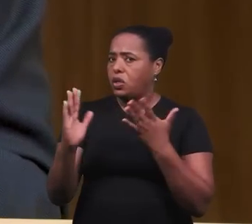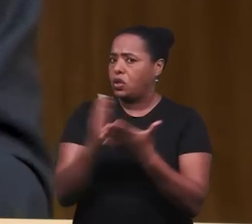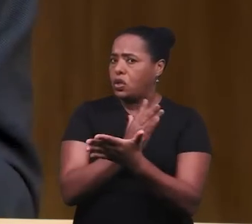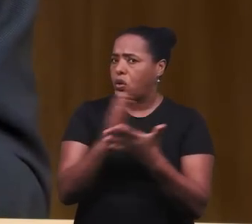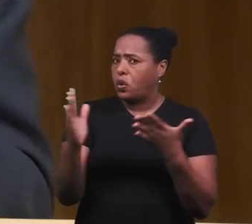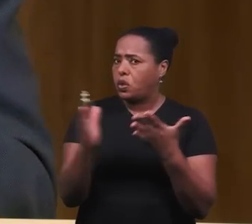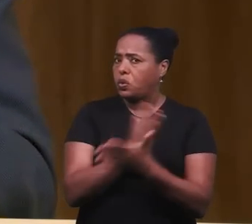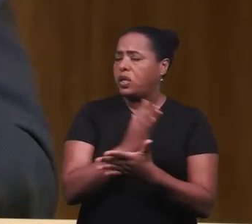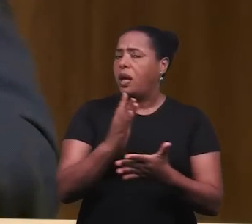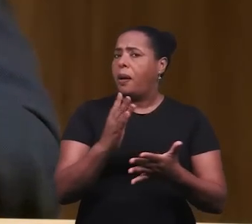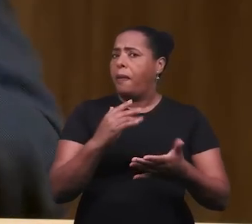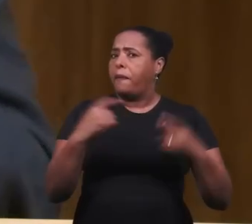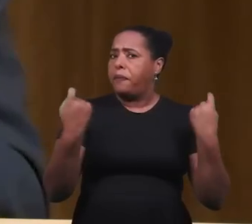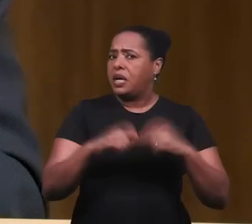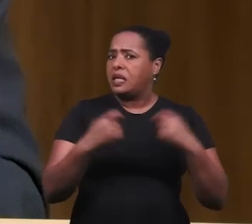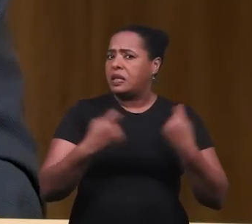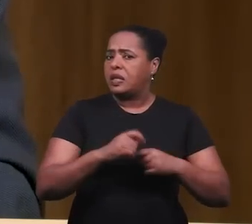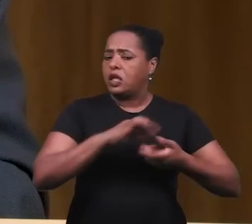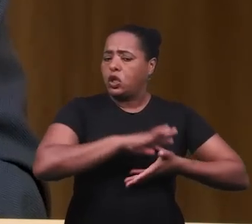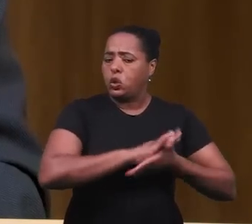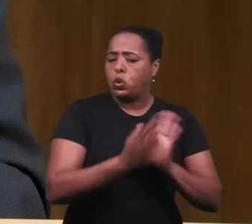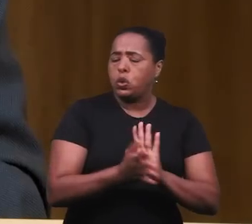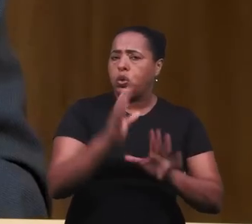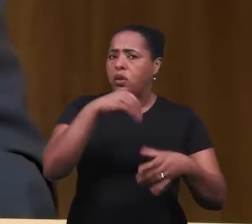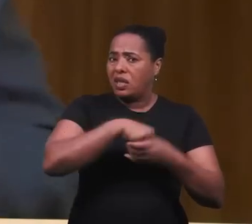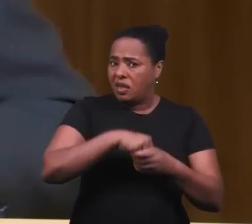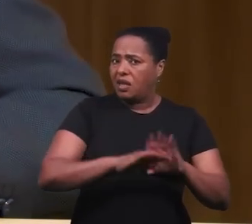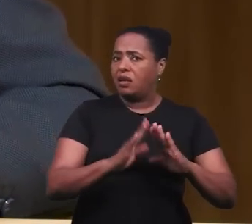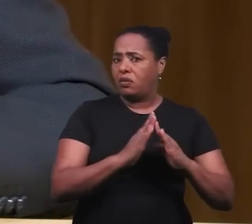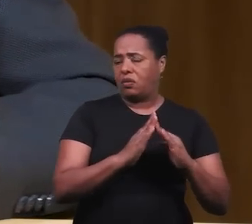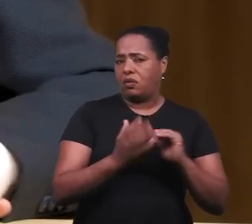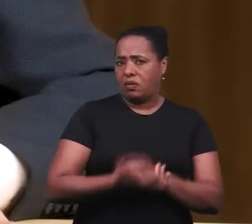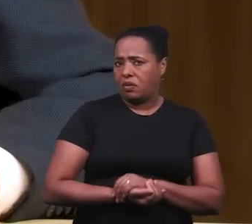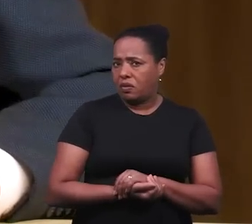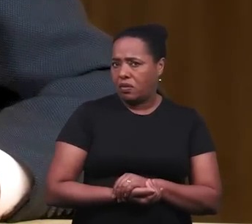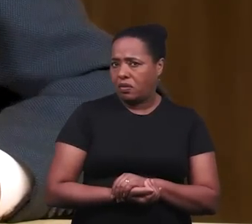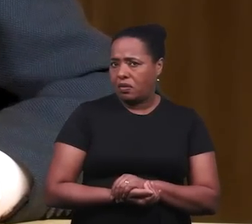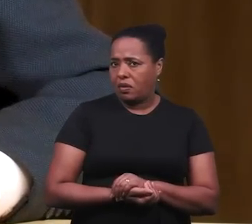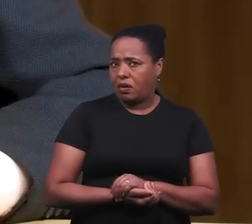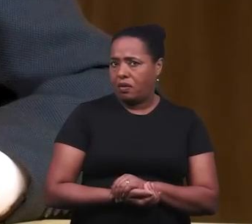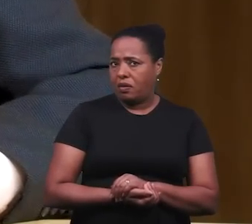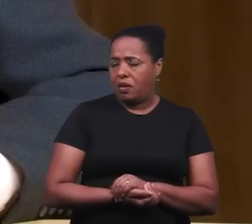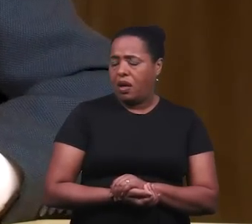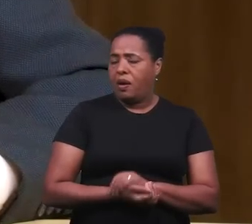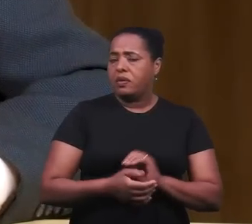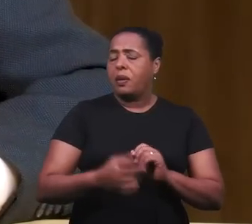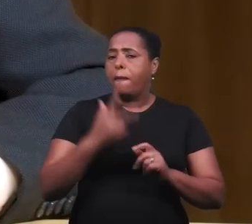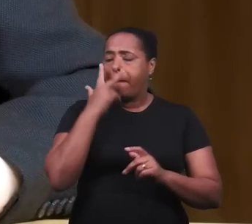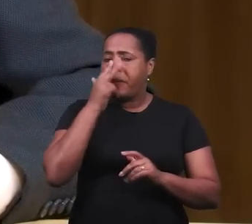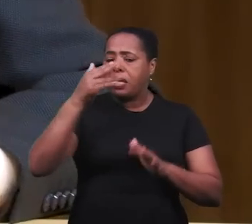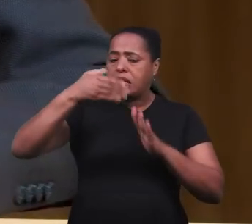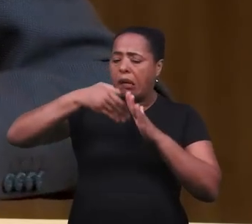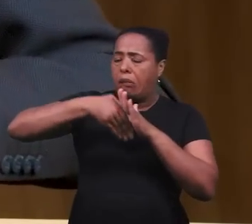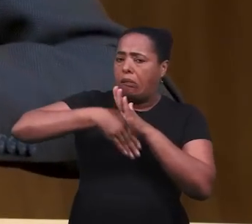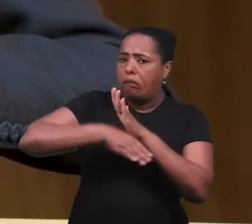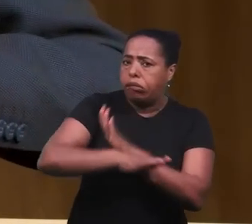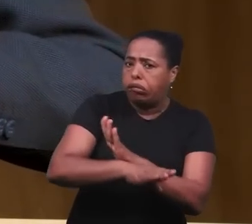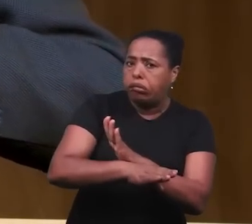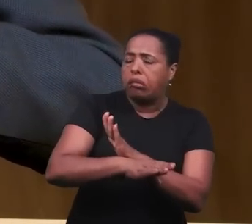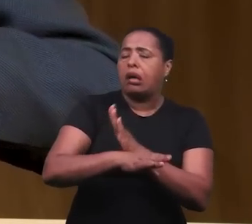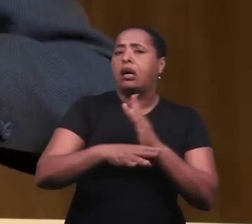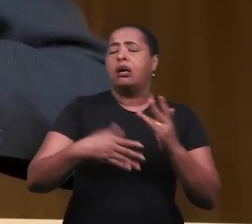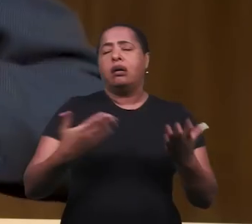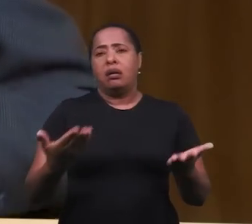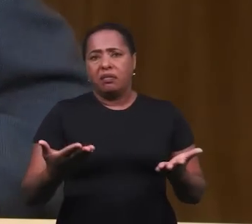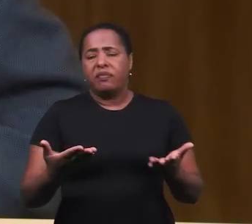Então, às vezes, chegou o tempo de alguma coisa tem que morrer na sua casa. Porque você percebe